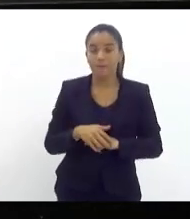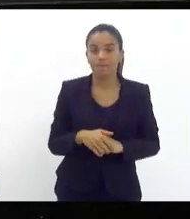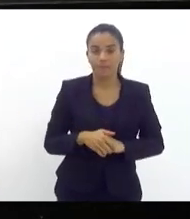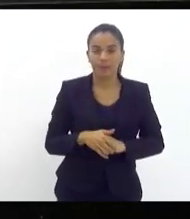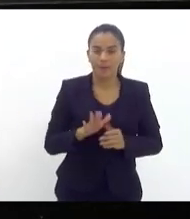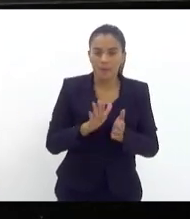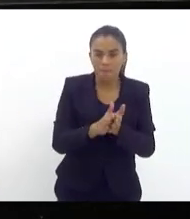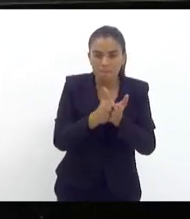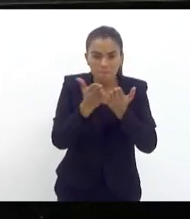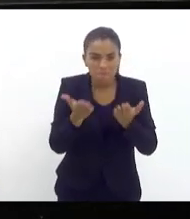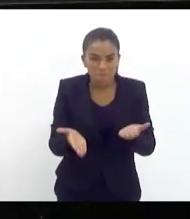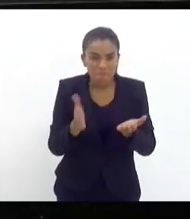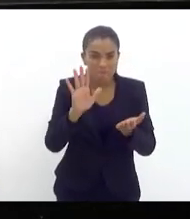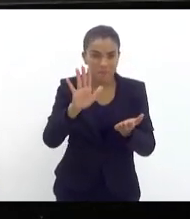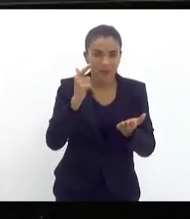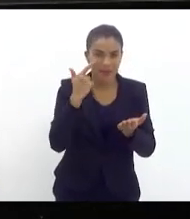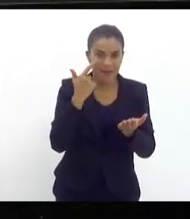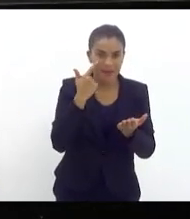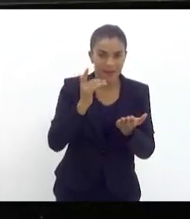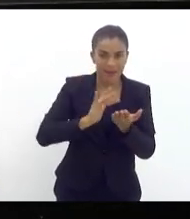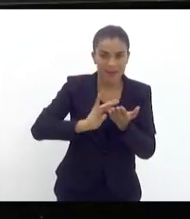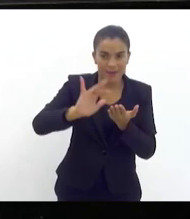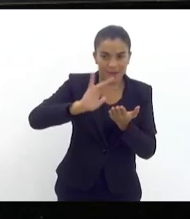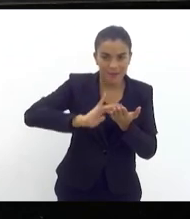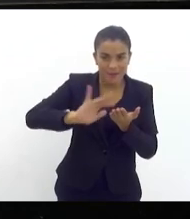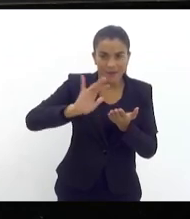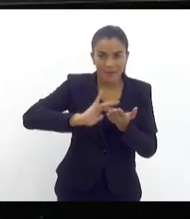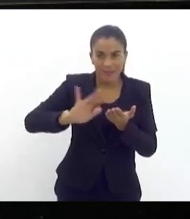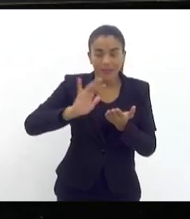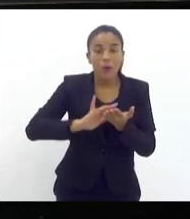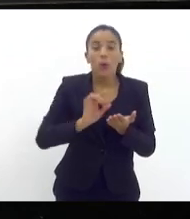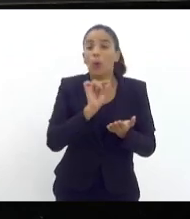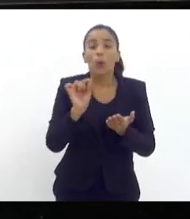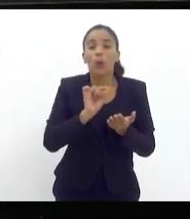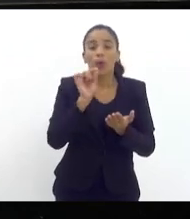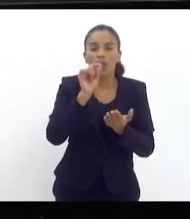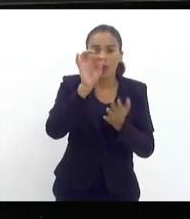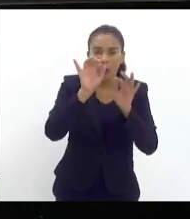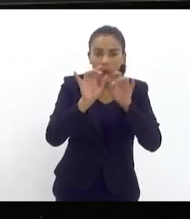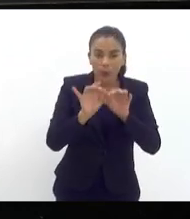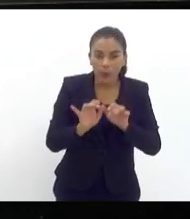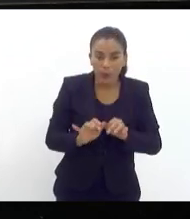deixa eu abrir aqui para poder ler o que eu redigi